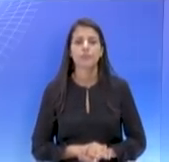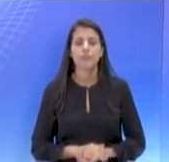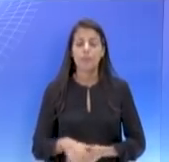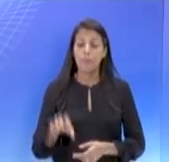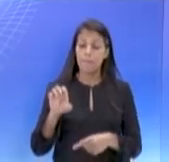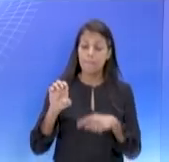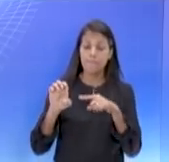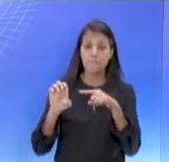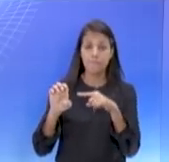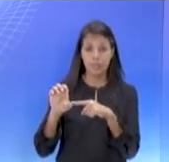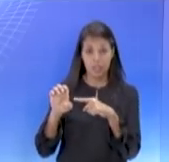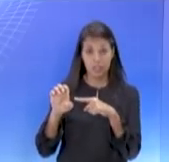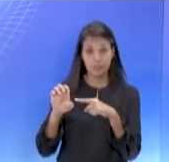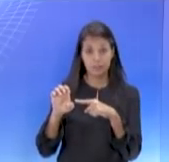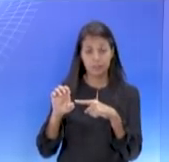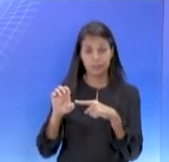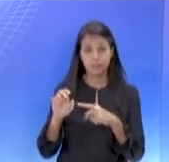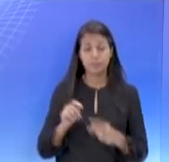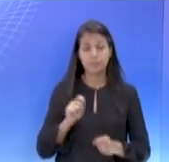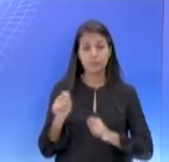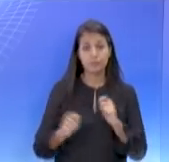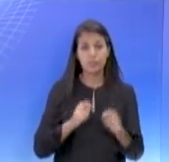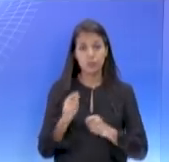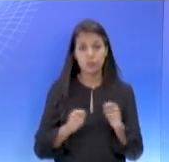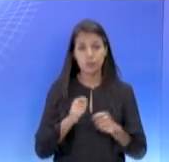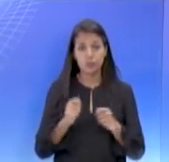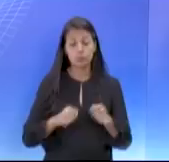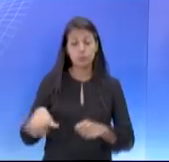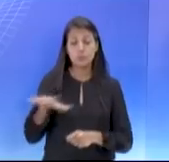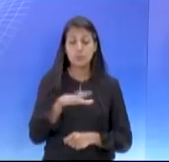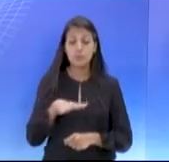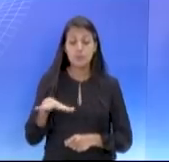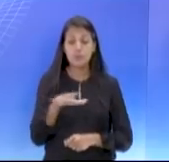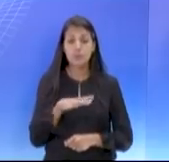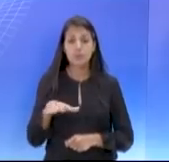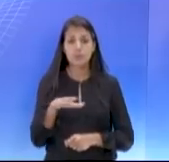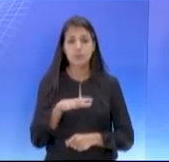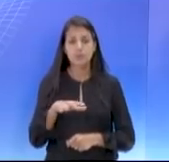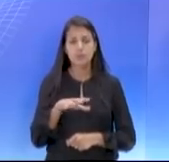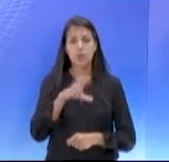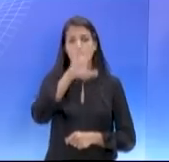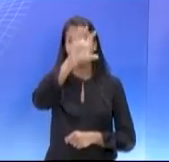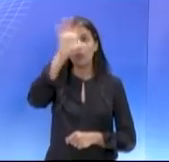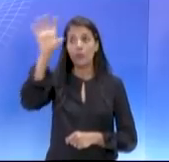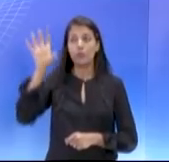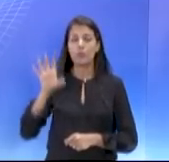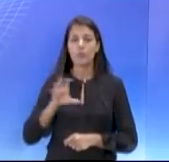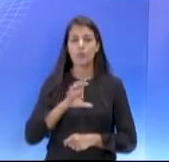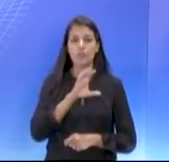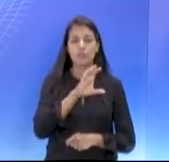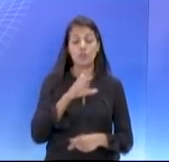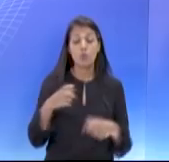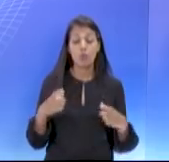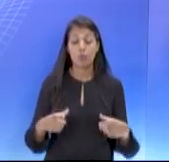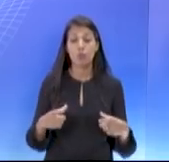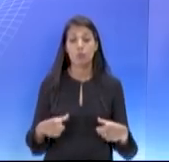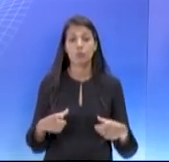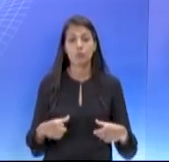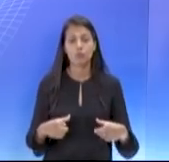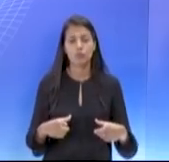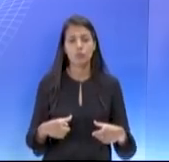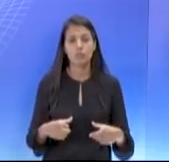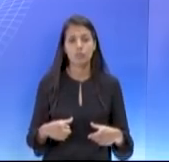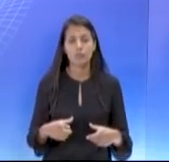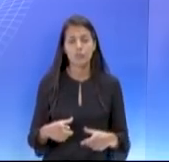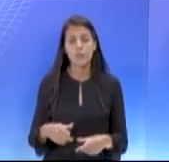uma. Letra E. Competição econômica dos reinos da região. Está falando sobre isso, sobre uma competição